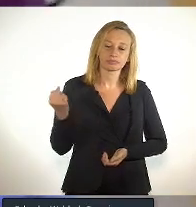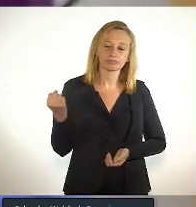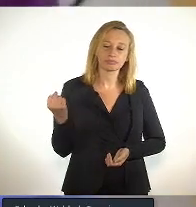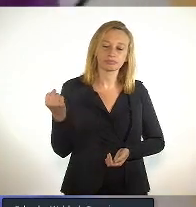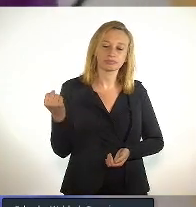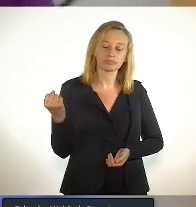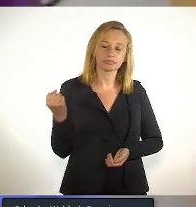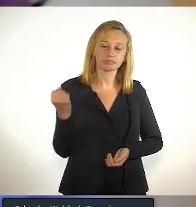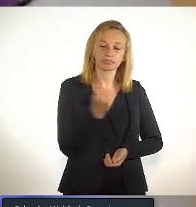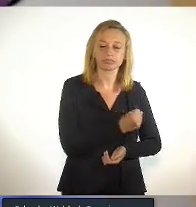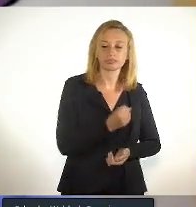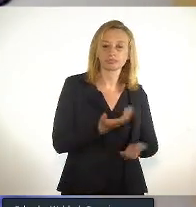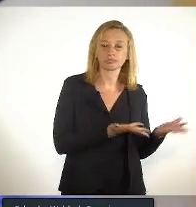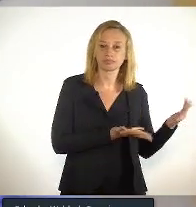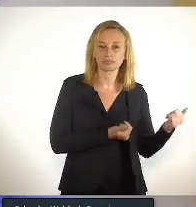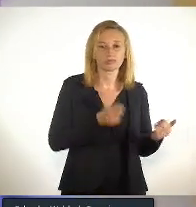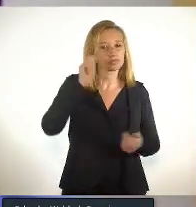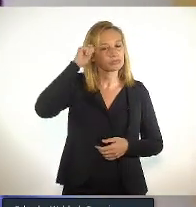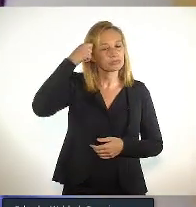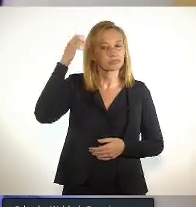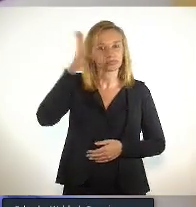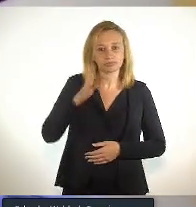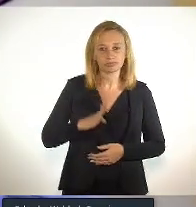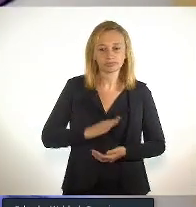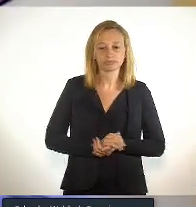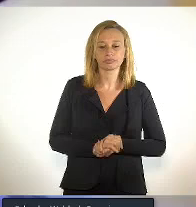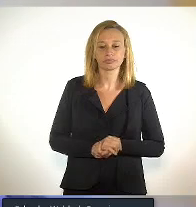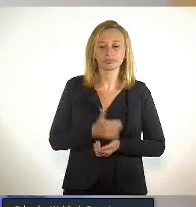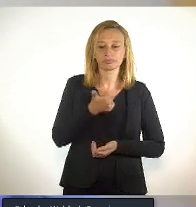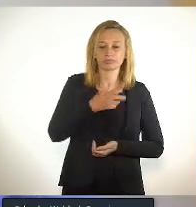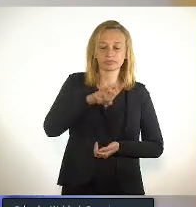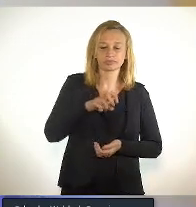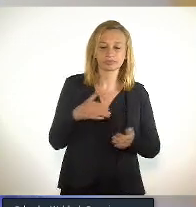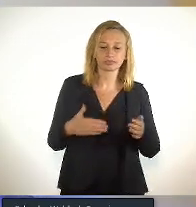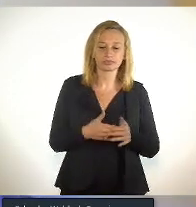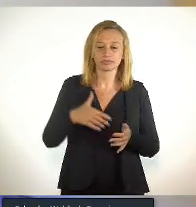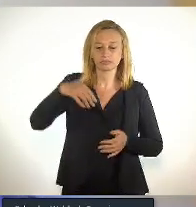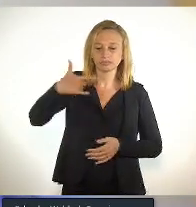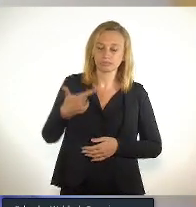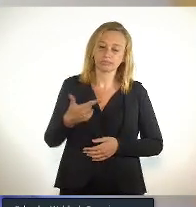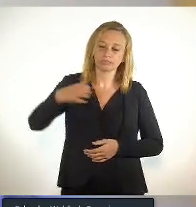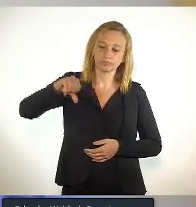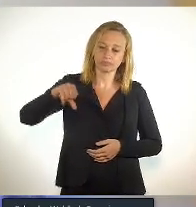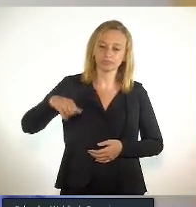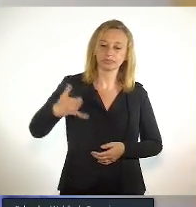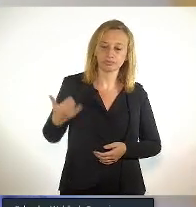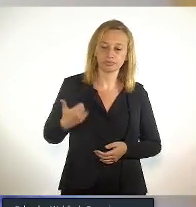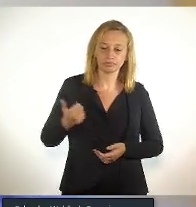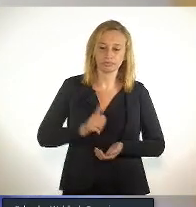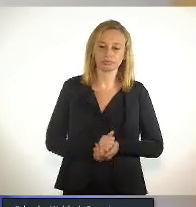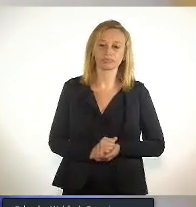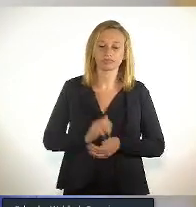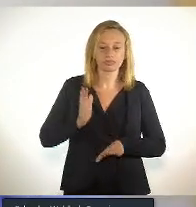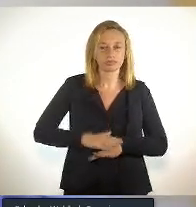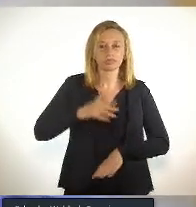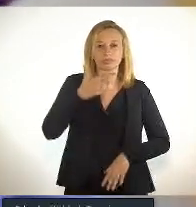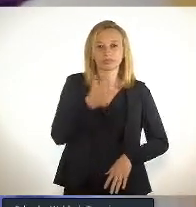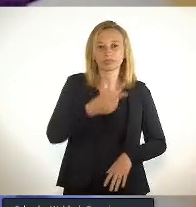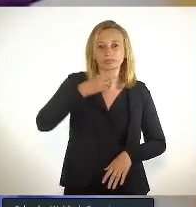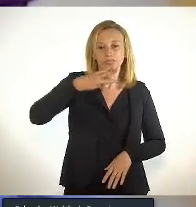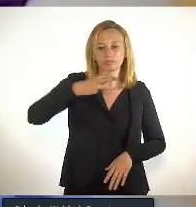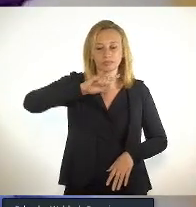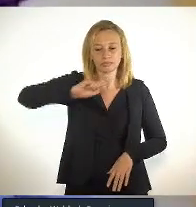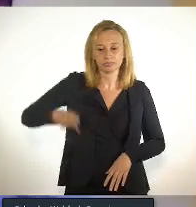jovens negros no Brasil, de 15 a 29 anos. Todo ano, mais de 23